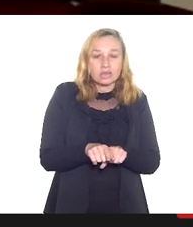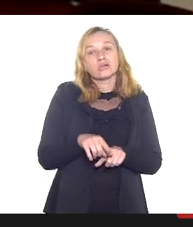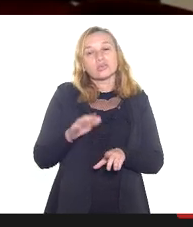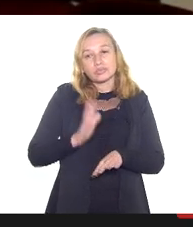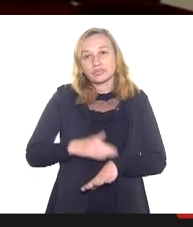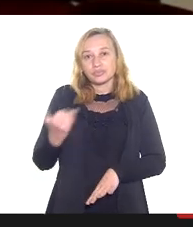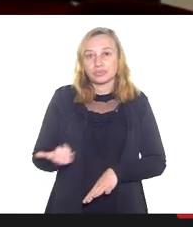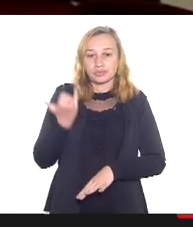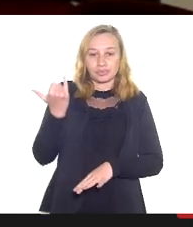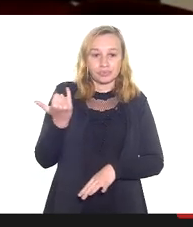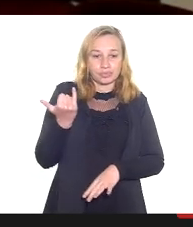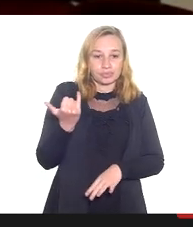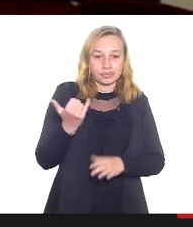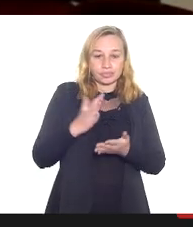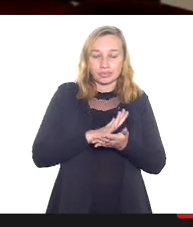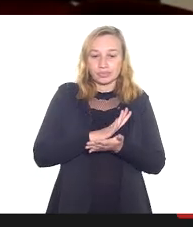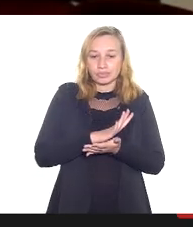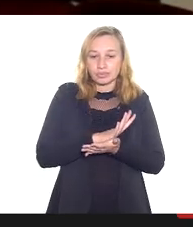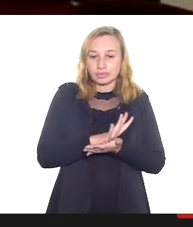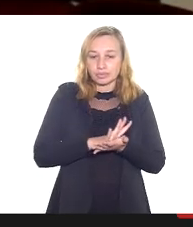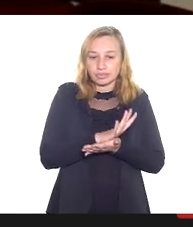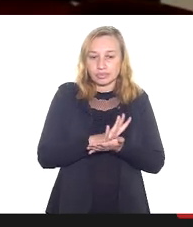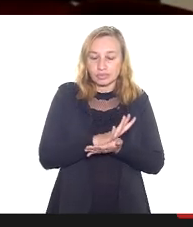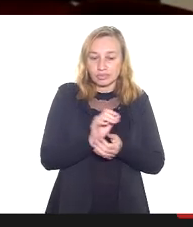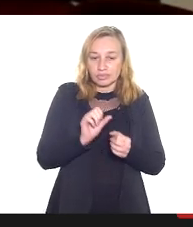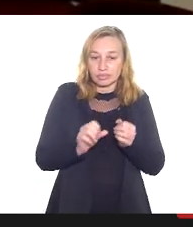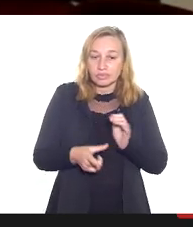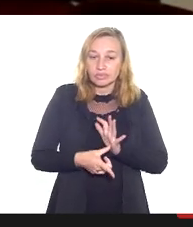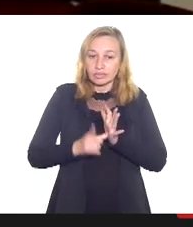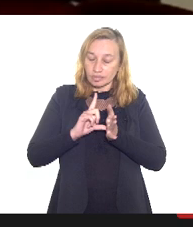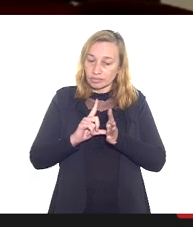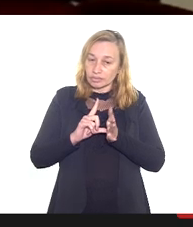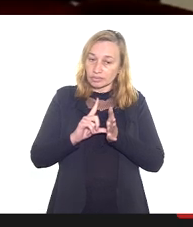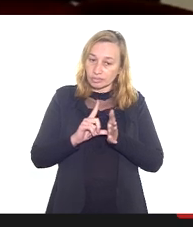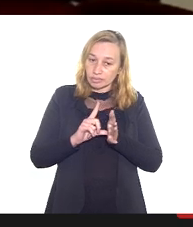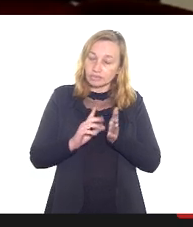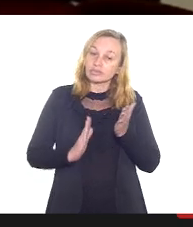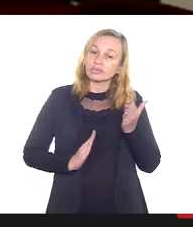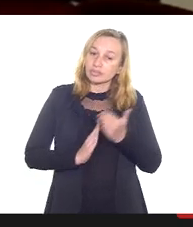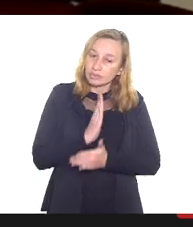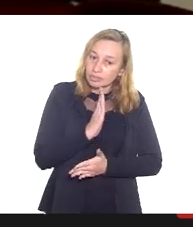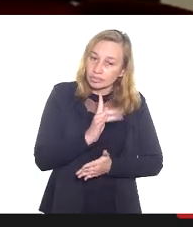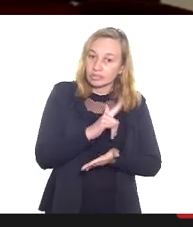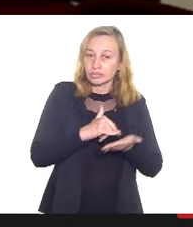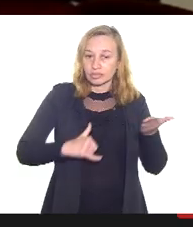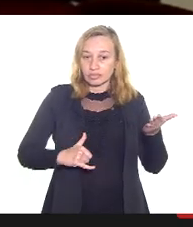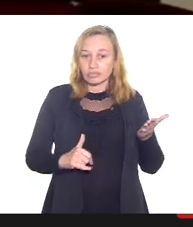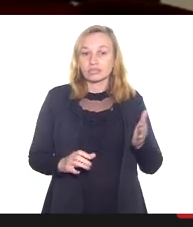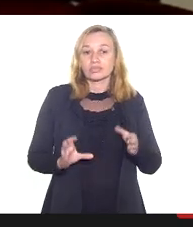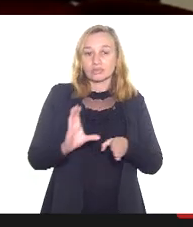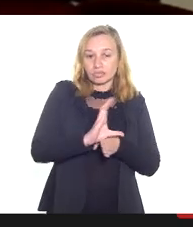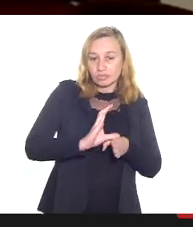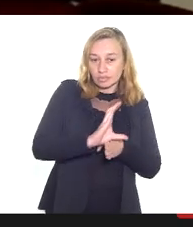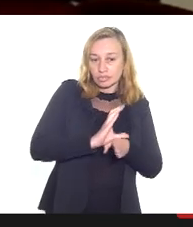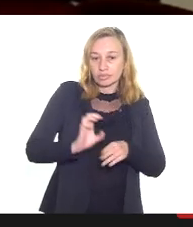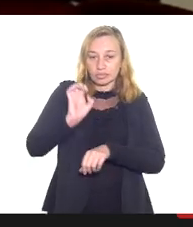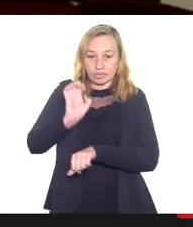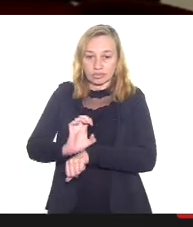importante ainda, que nada será feito antes da aprovação do documento pelo Conselho Estadual de Educação.